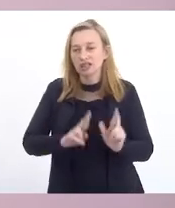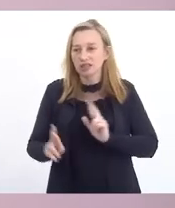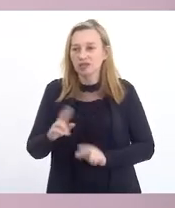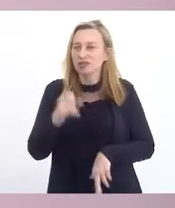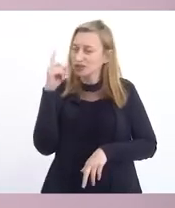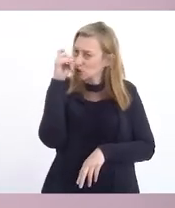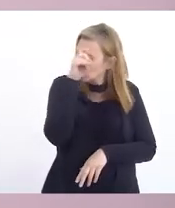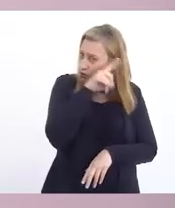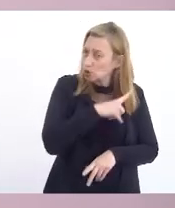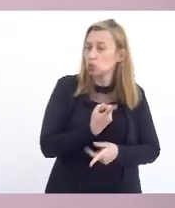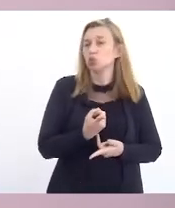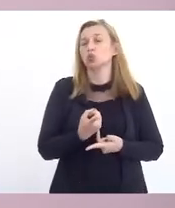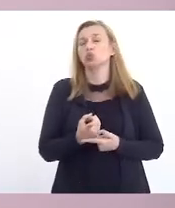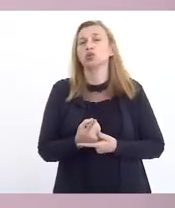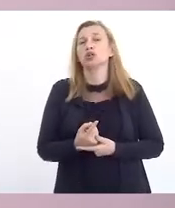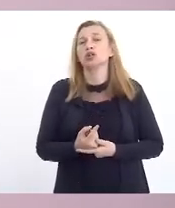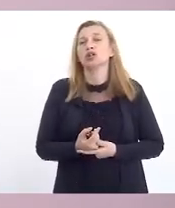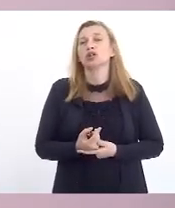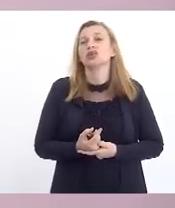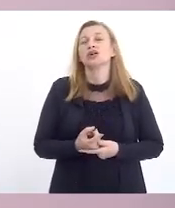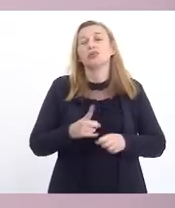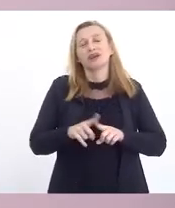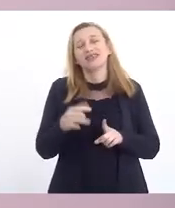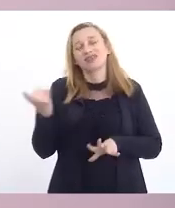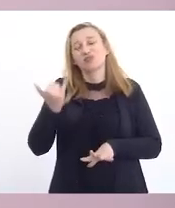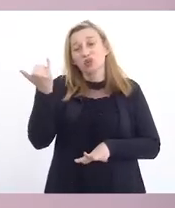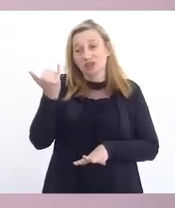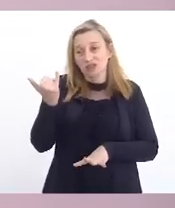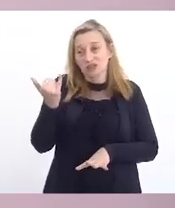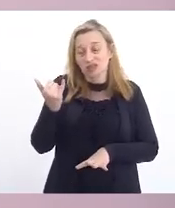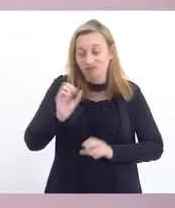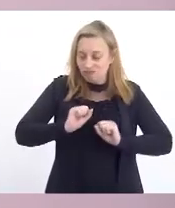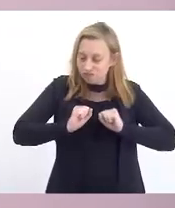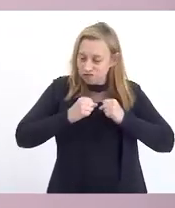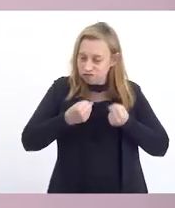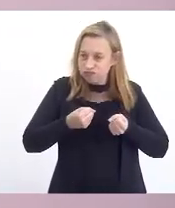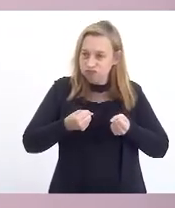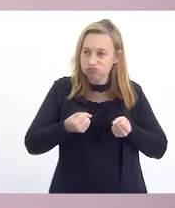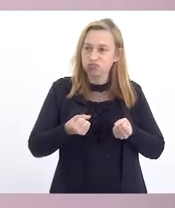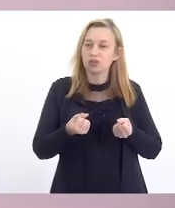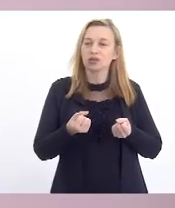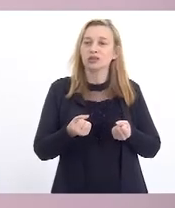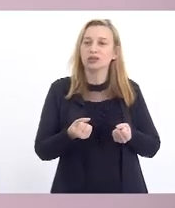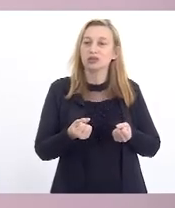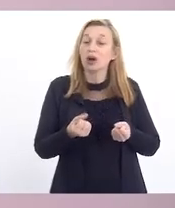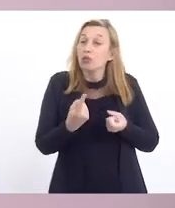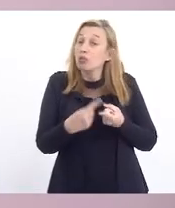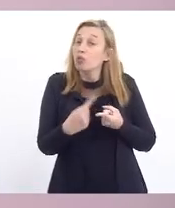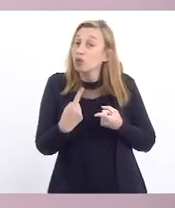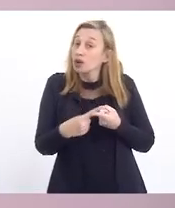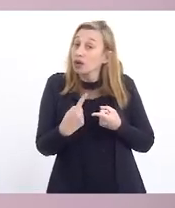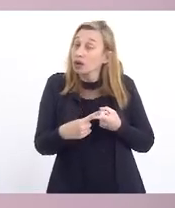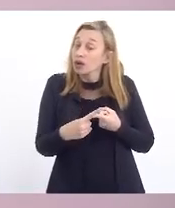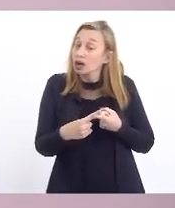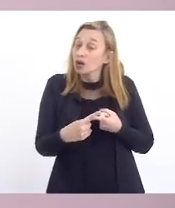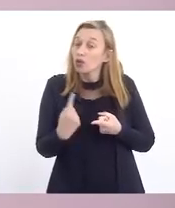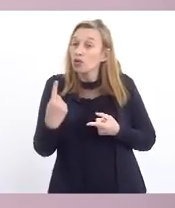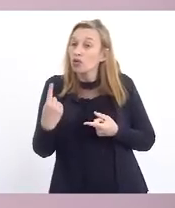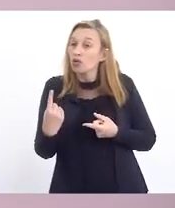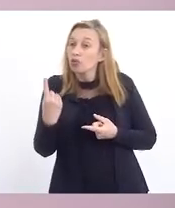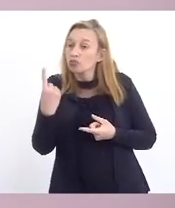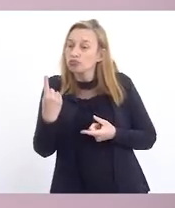a relação vai ficando dificultosa, mas é importante que seja fortalecida. Por quê? Porque um depende do